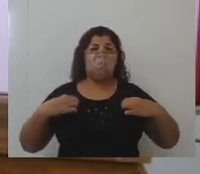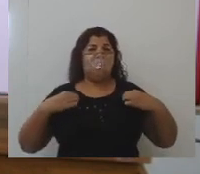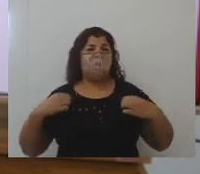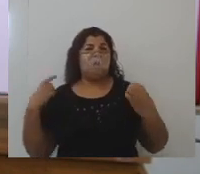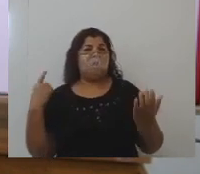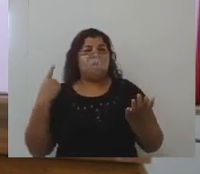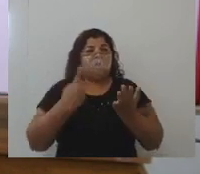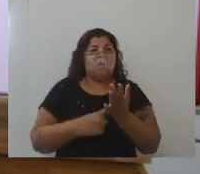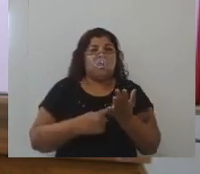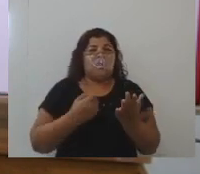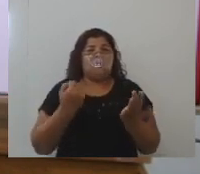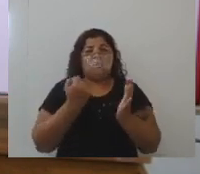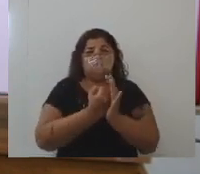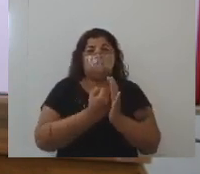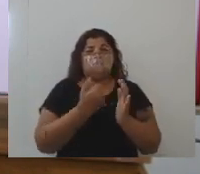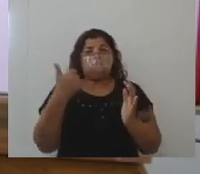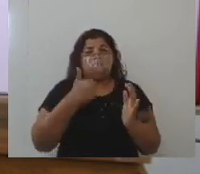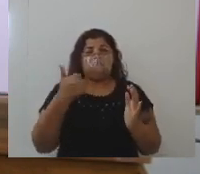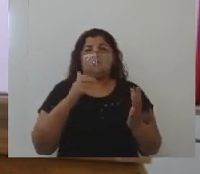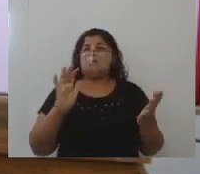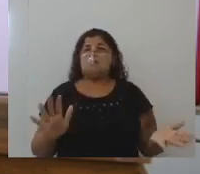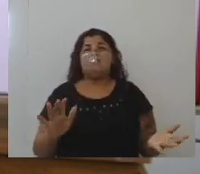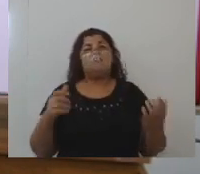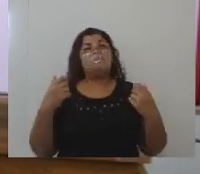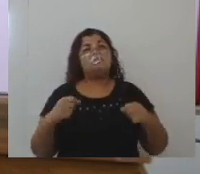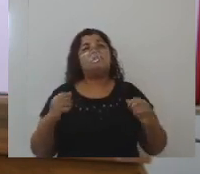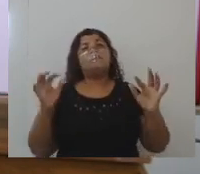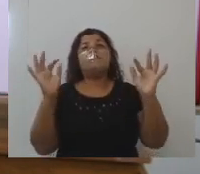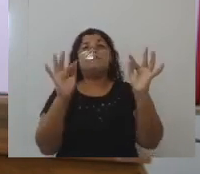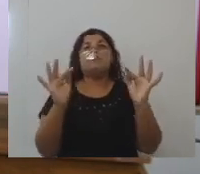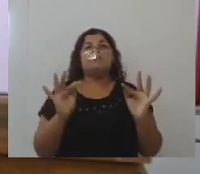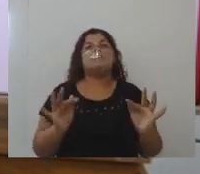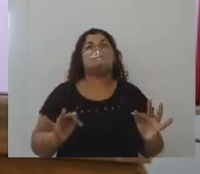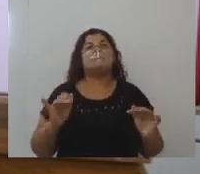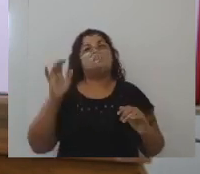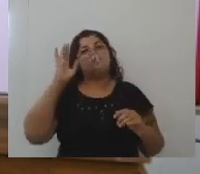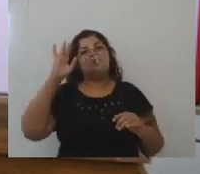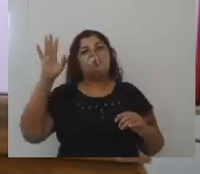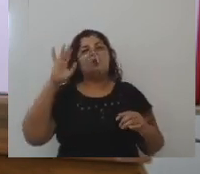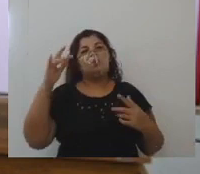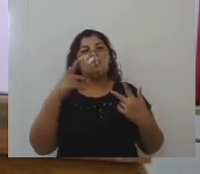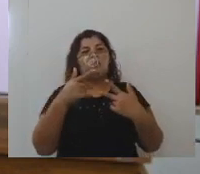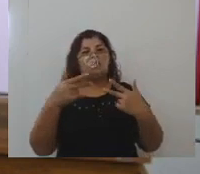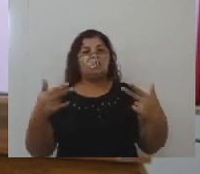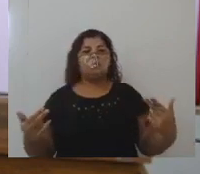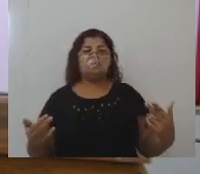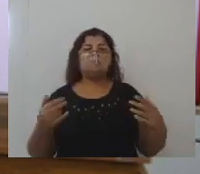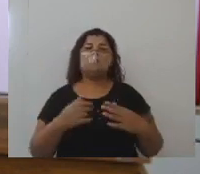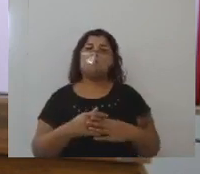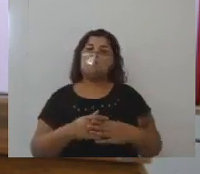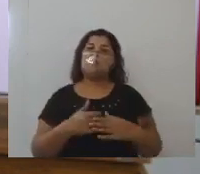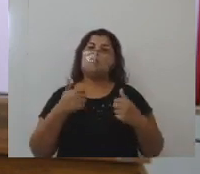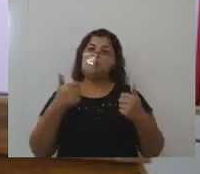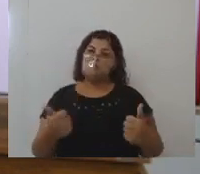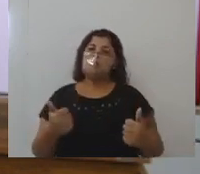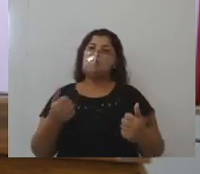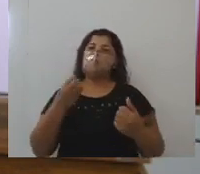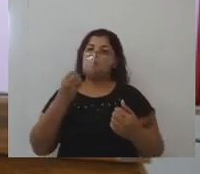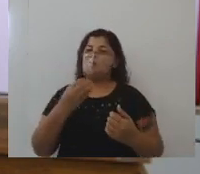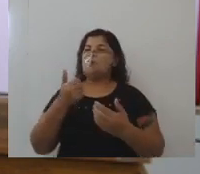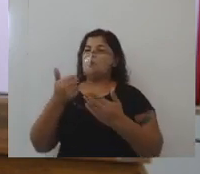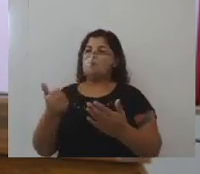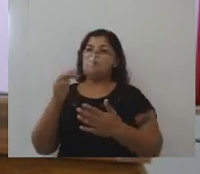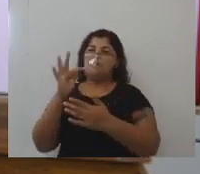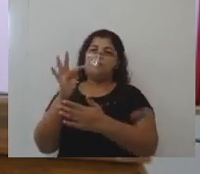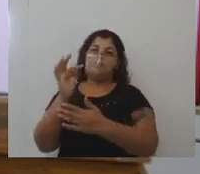de marca, a gente precisa realizar sonho e ser feliz. E é isso que eu desejo para você. Então, Francisco, que bom que você está aqui,